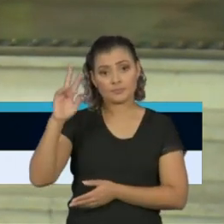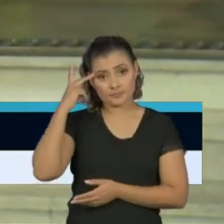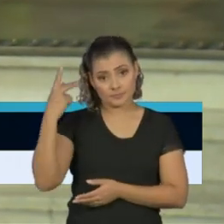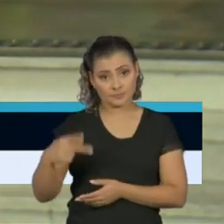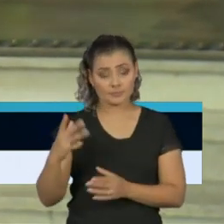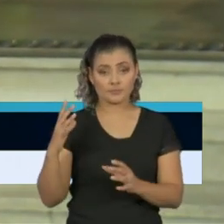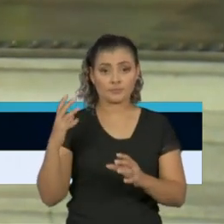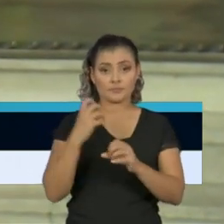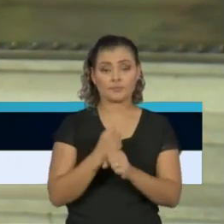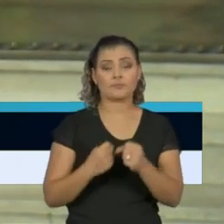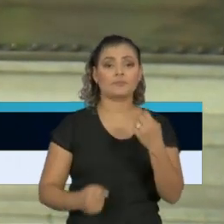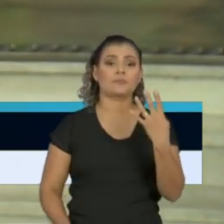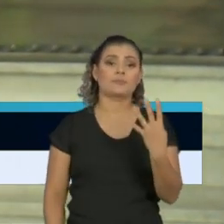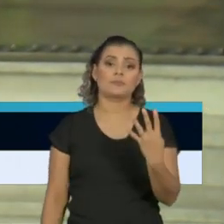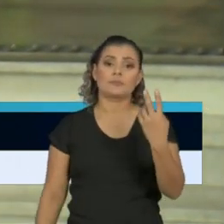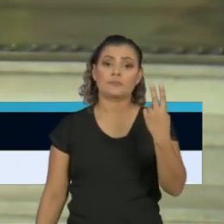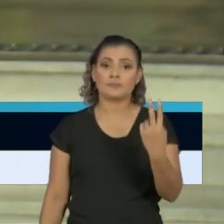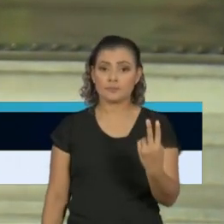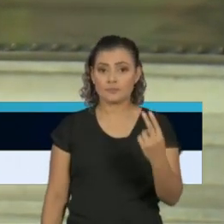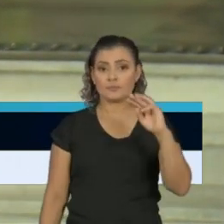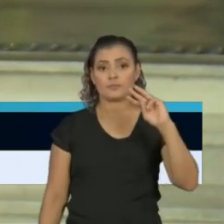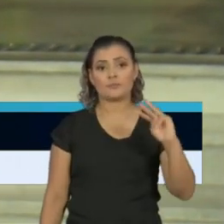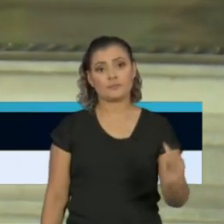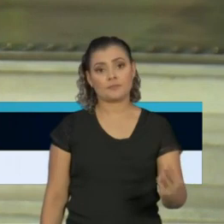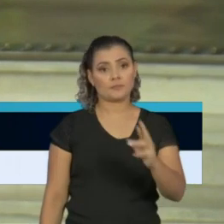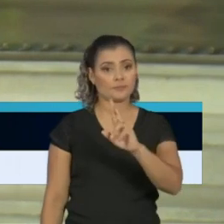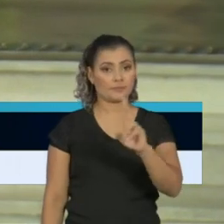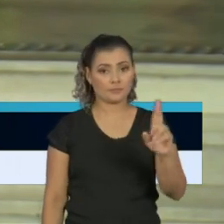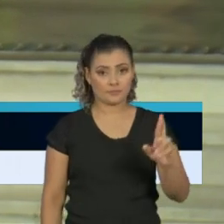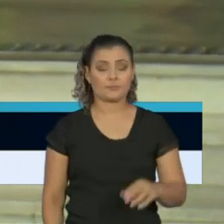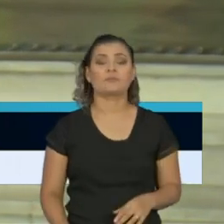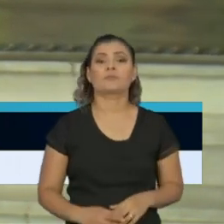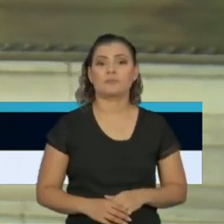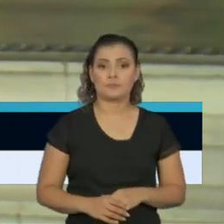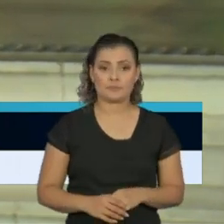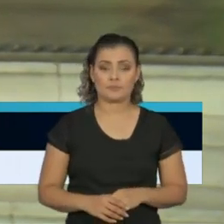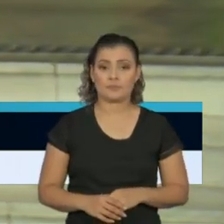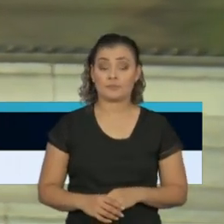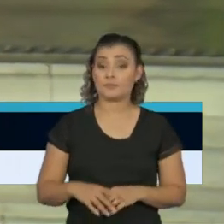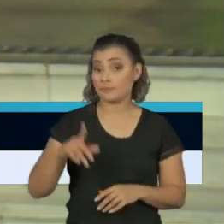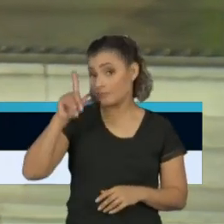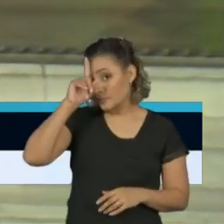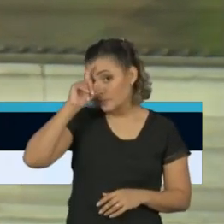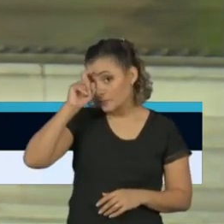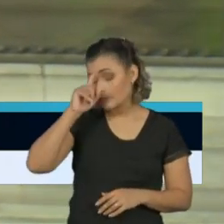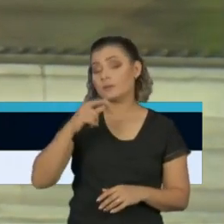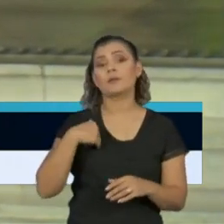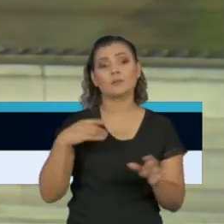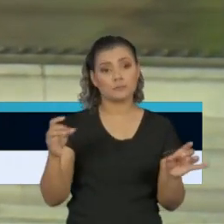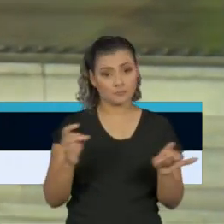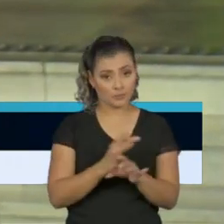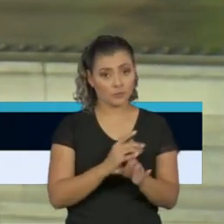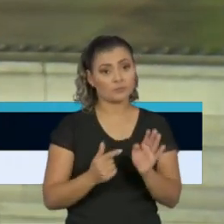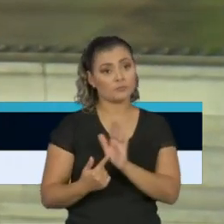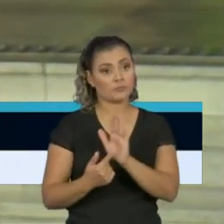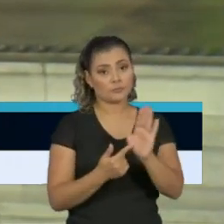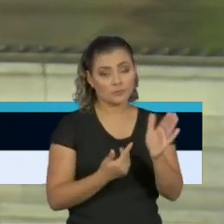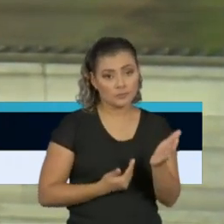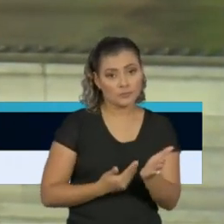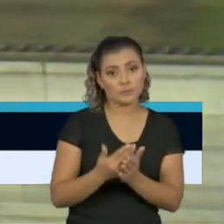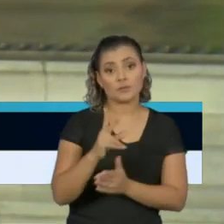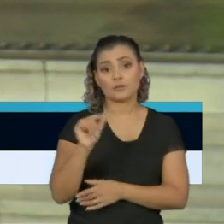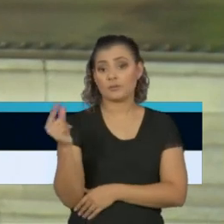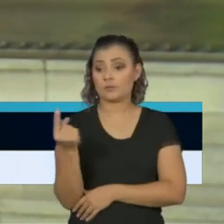no valor de 42 milhões de reais. Este hospital deverá estar pronto e operando a partir do